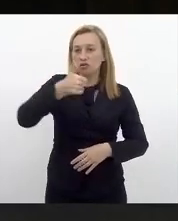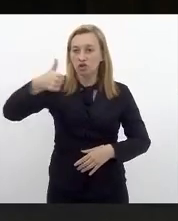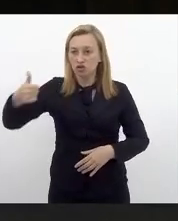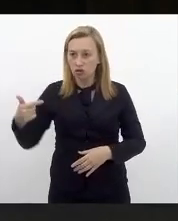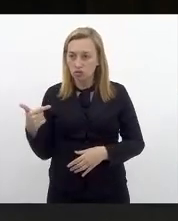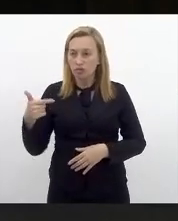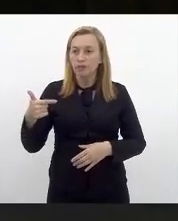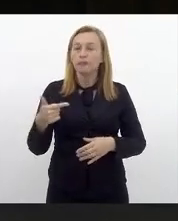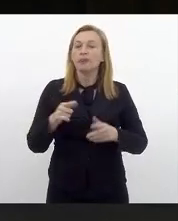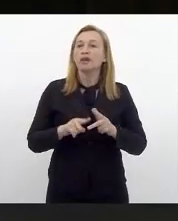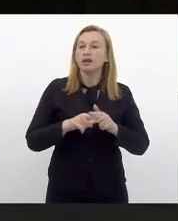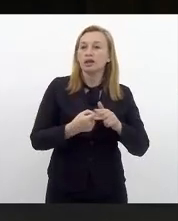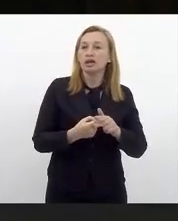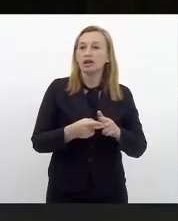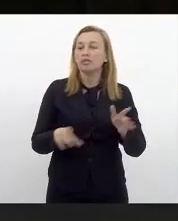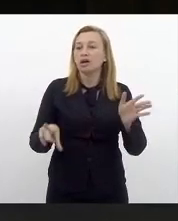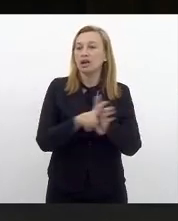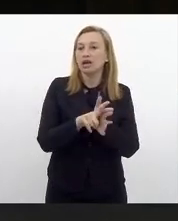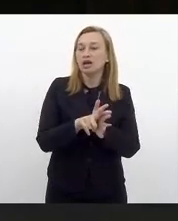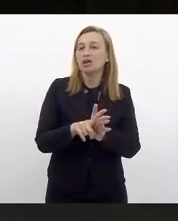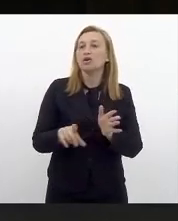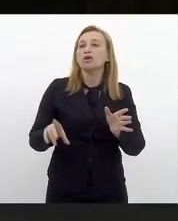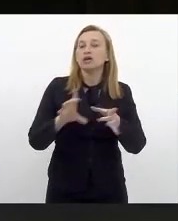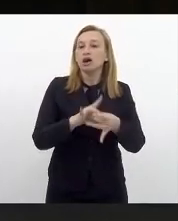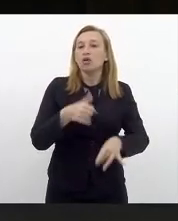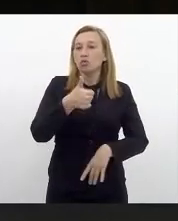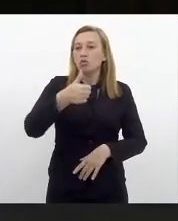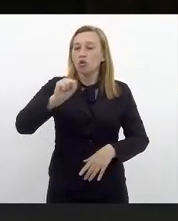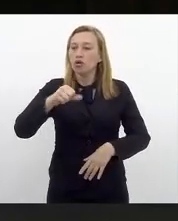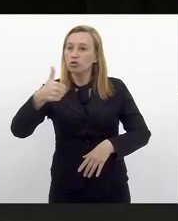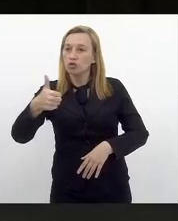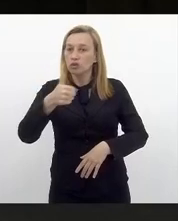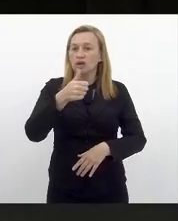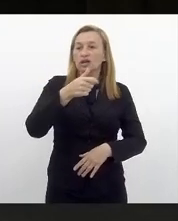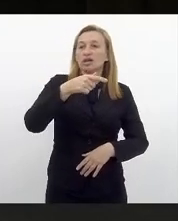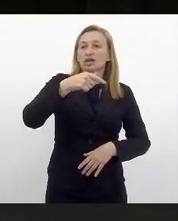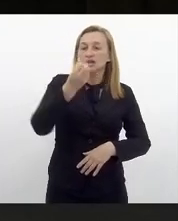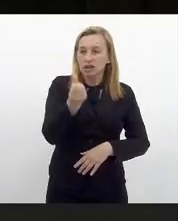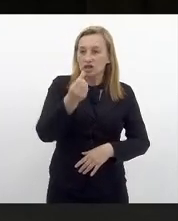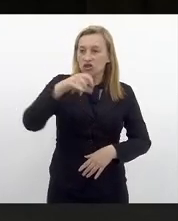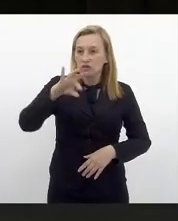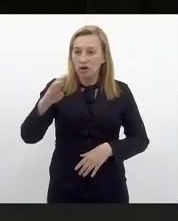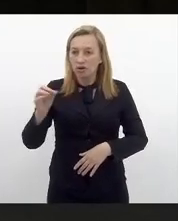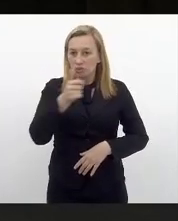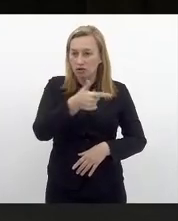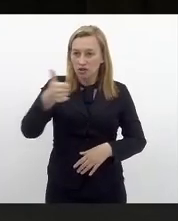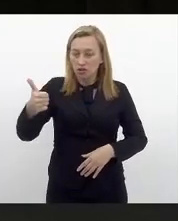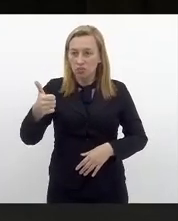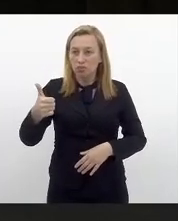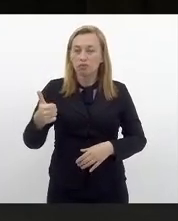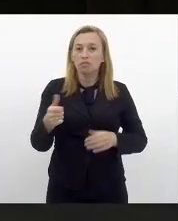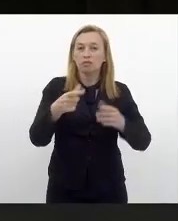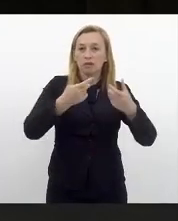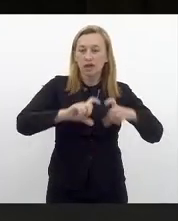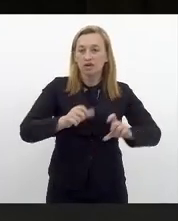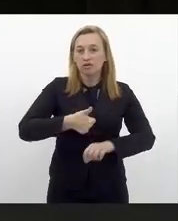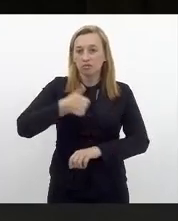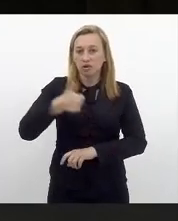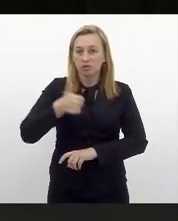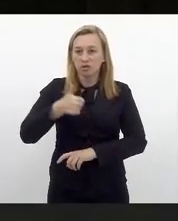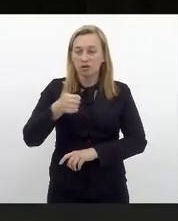ambas alteradas pela lei complementar 118 um de 6 de maio de dois mil e 21 para primeiro